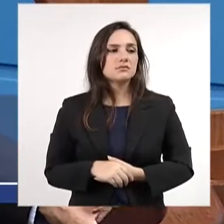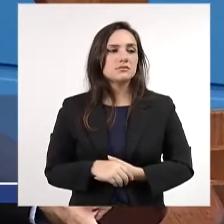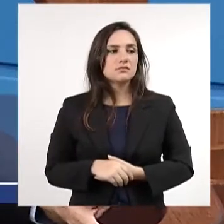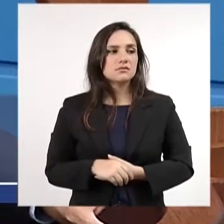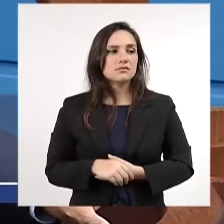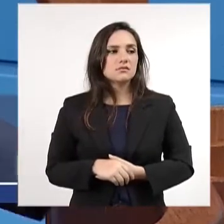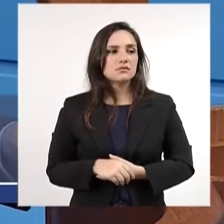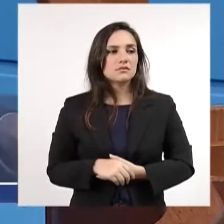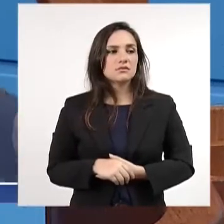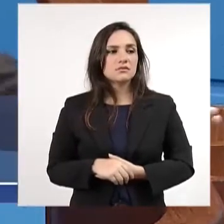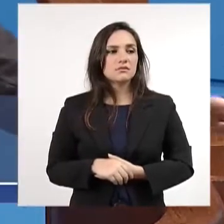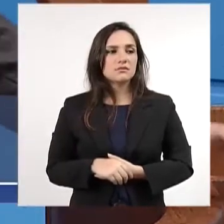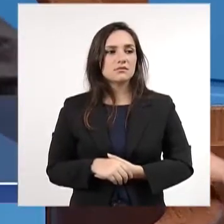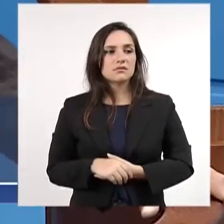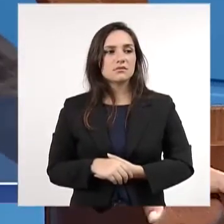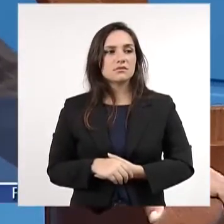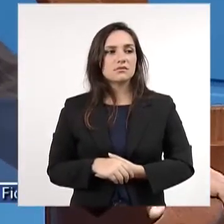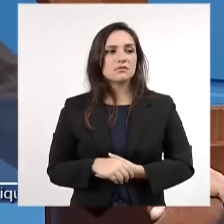para